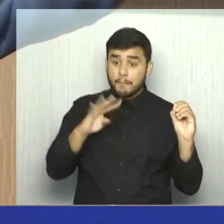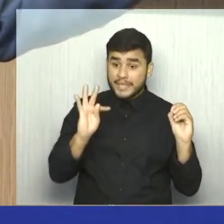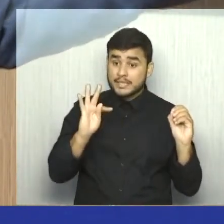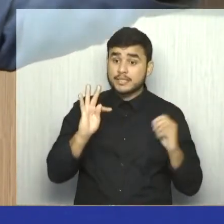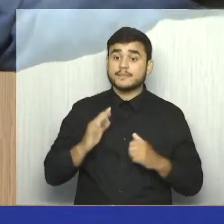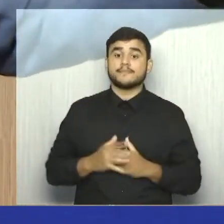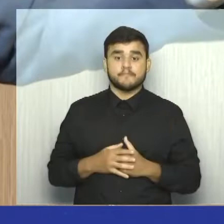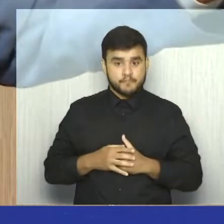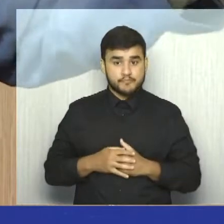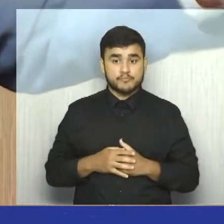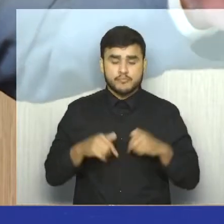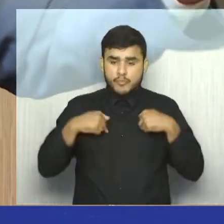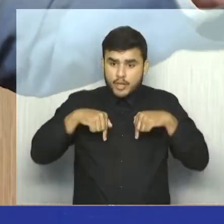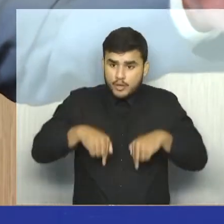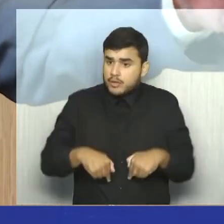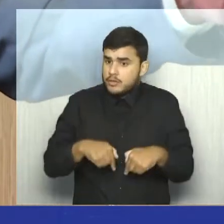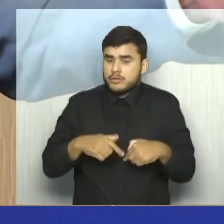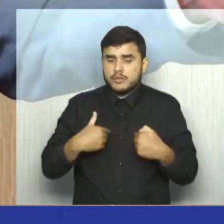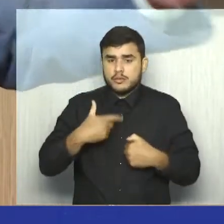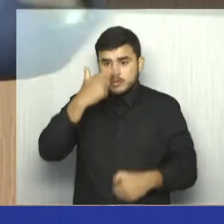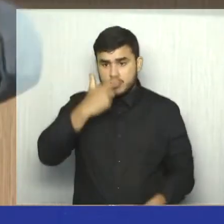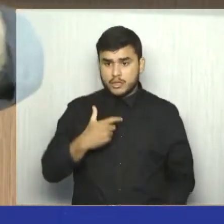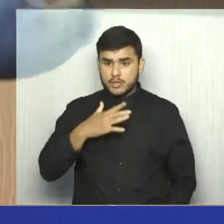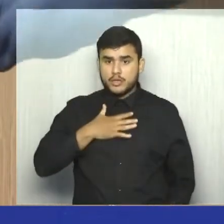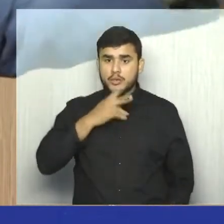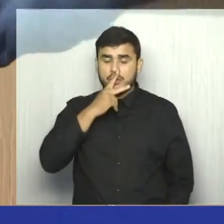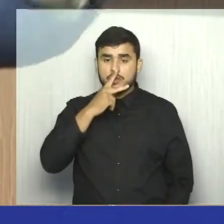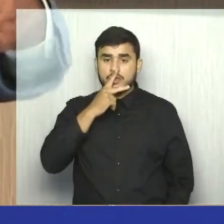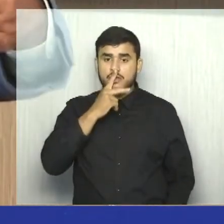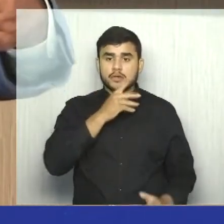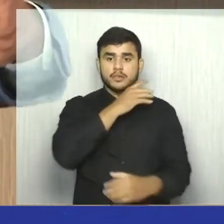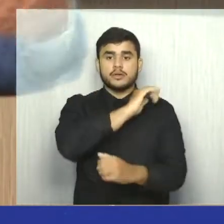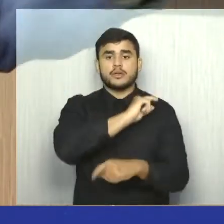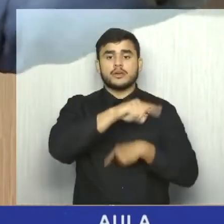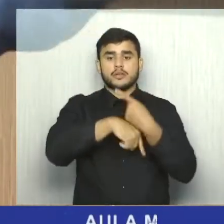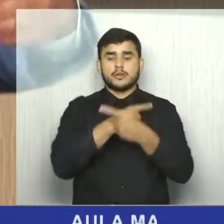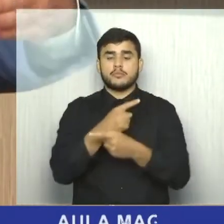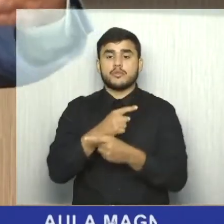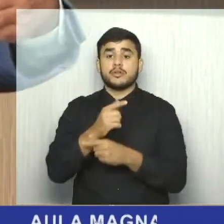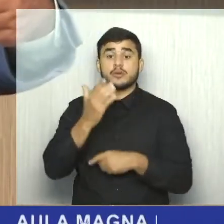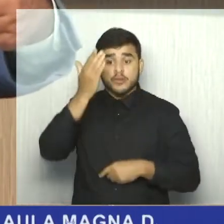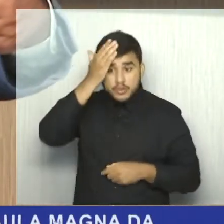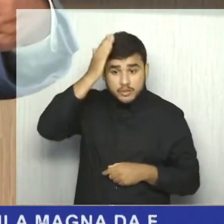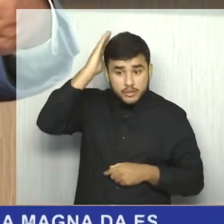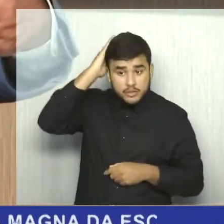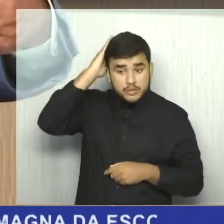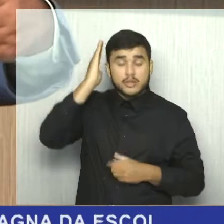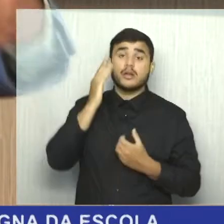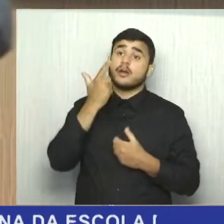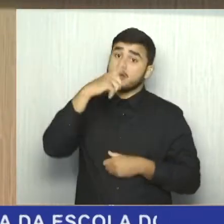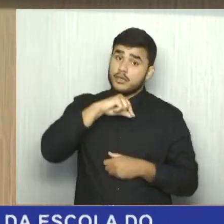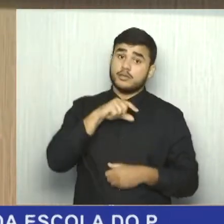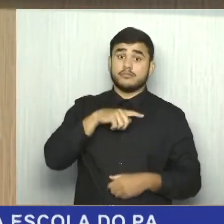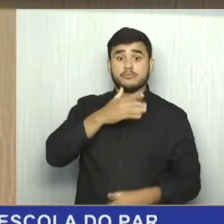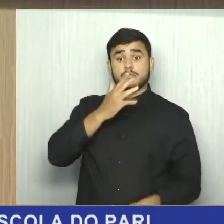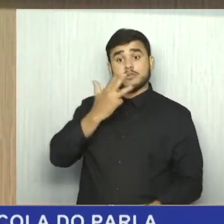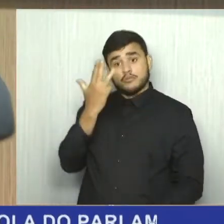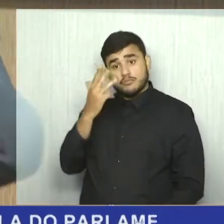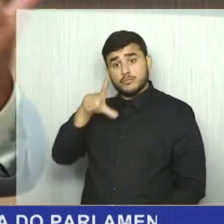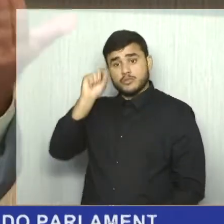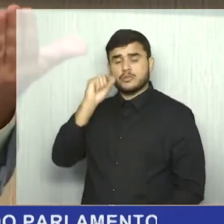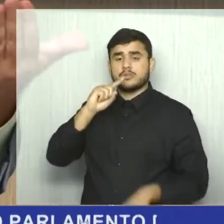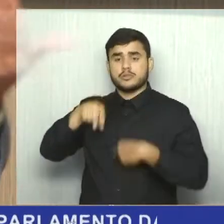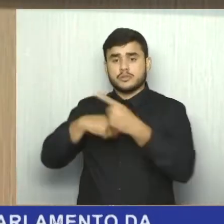não vou fazer política aqui, não está na hora nem no contexto. Depois foi o Michel Temer, que o Lula botou na linha de sucessão. Depois foi o